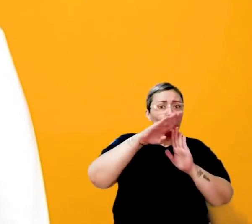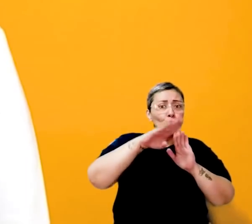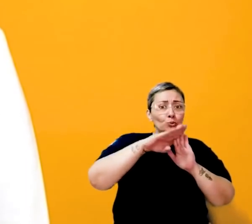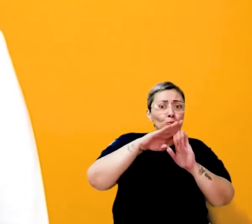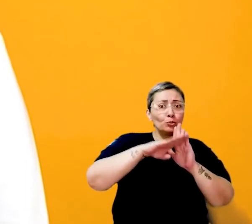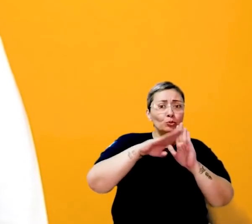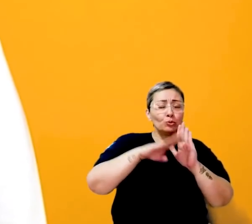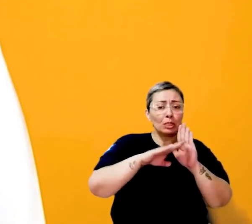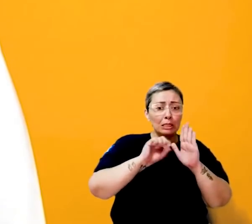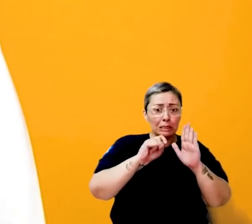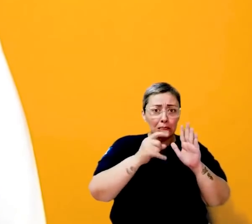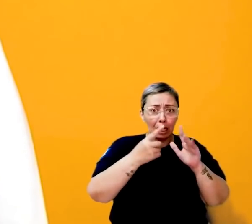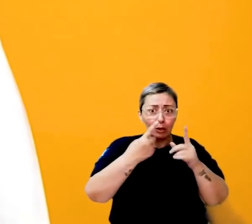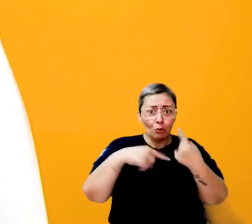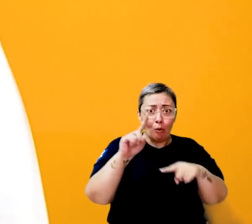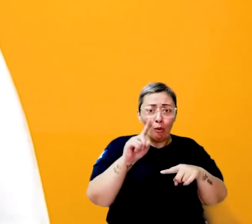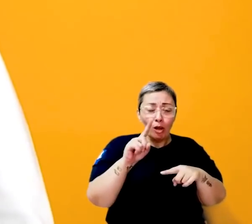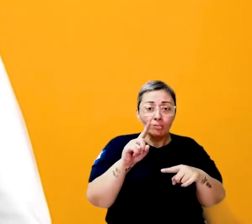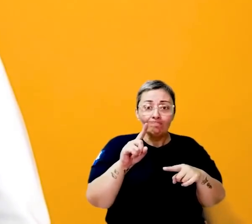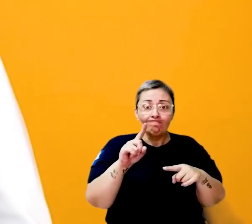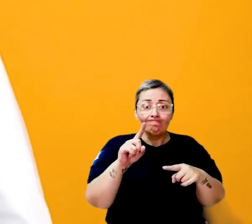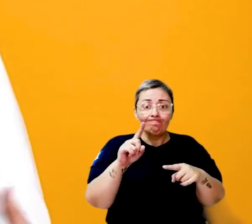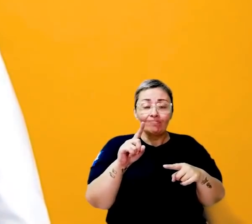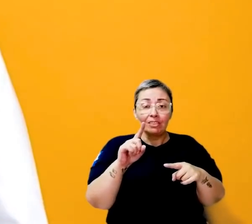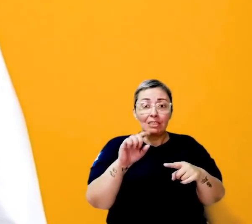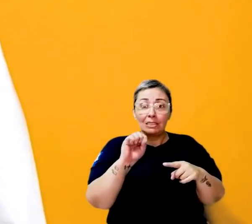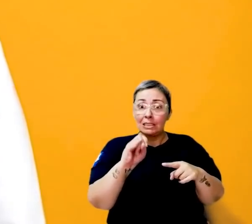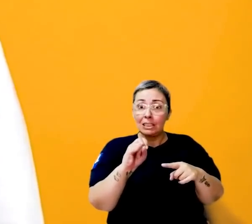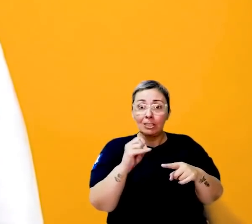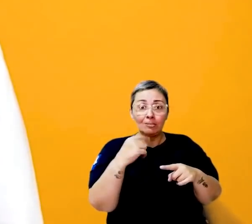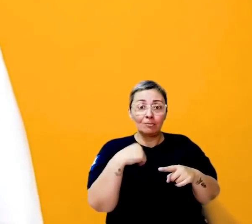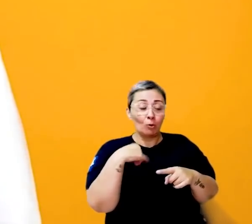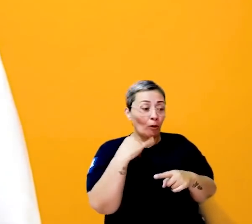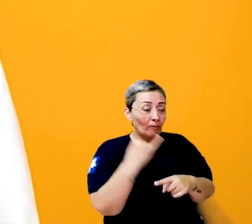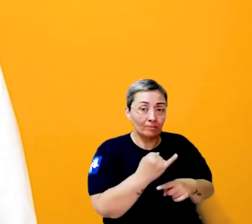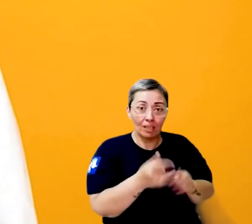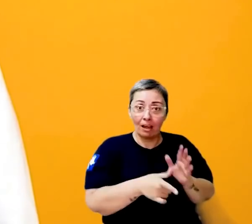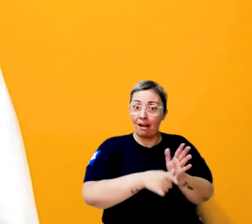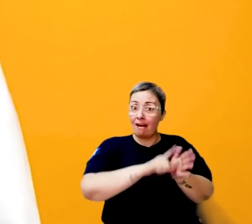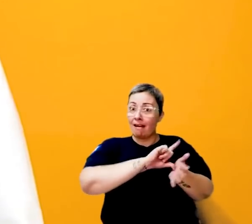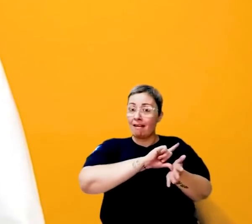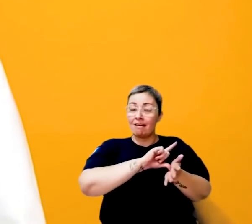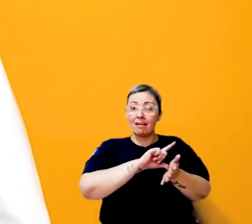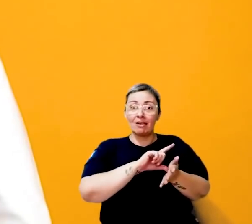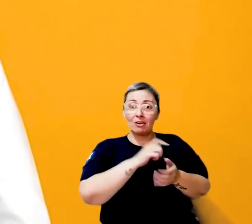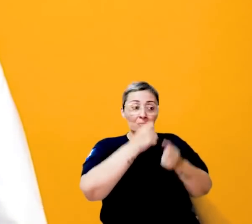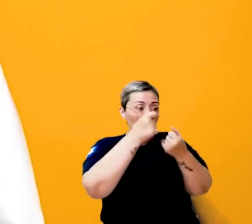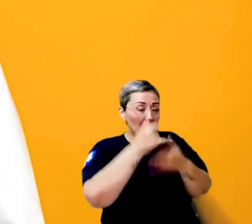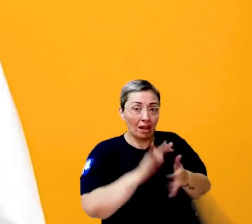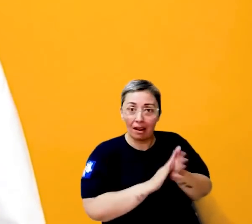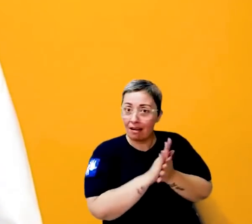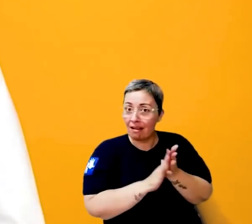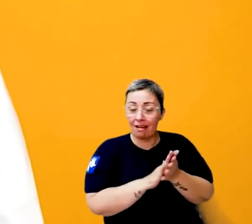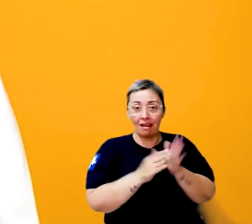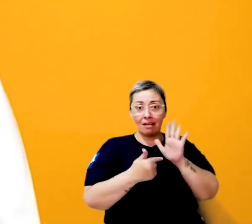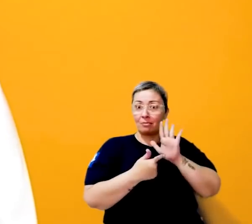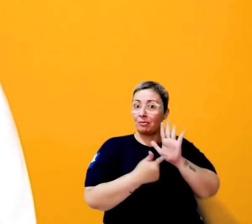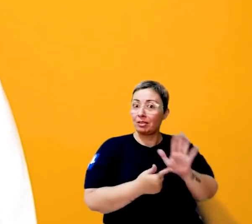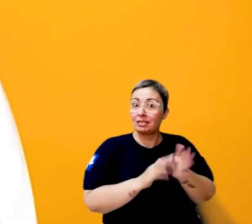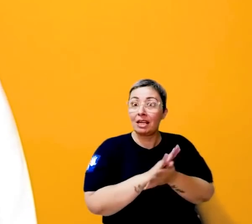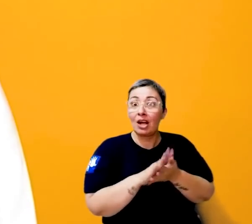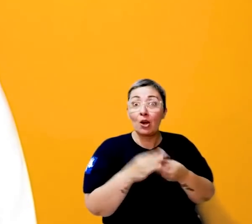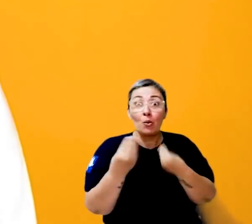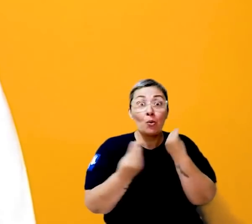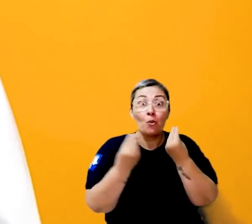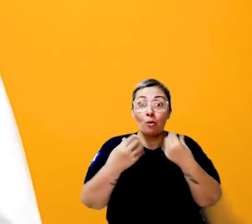Qualquer alteração que não for previsível a ela, não for dita a ela ou mostrada a ela, imagina